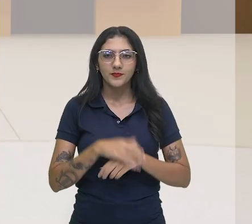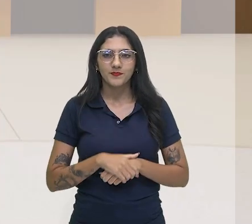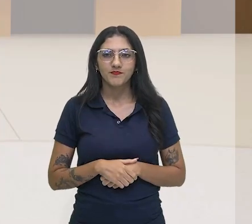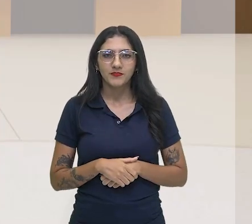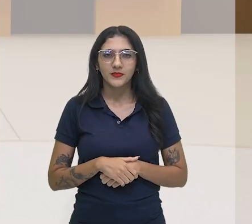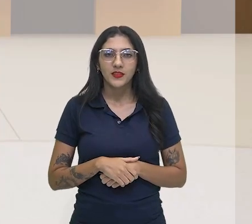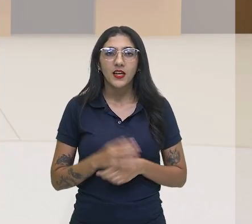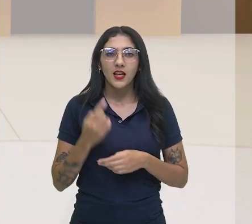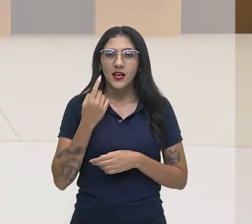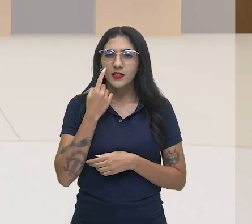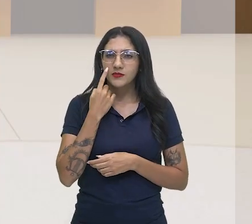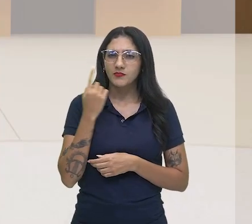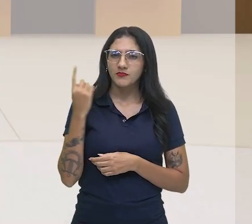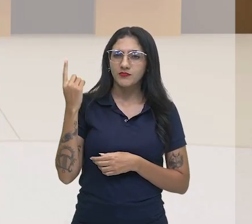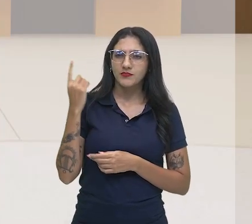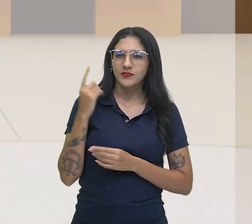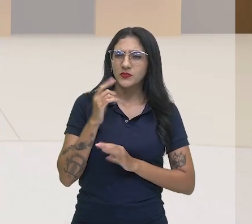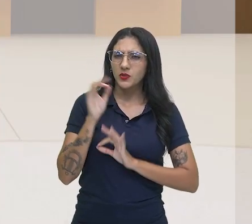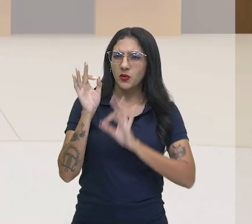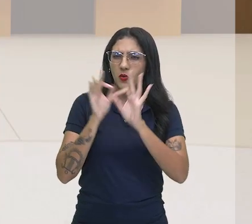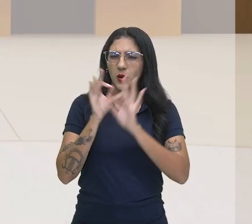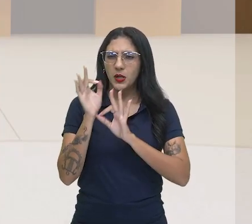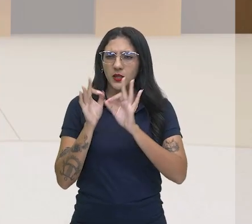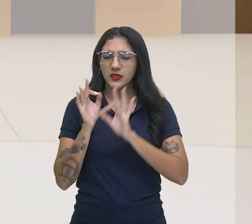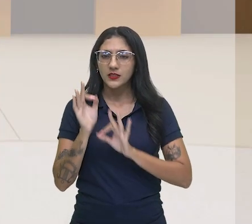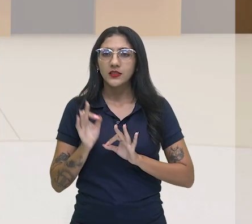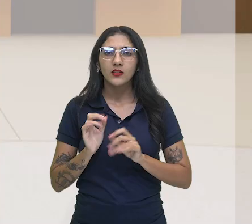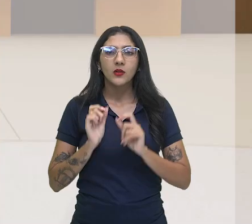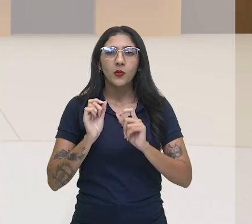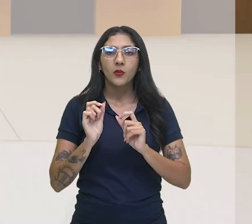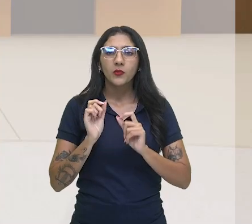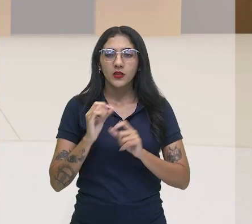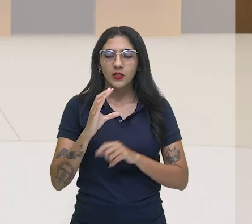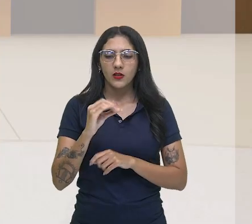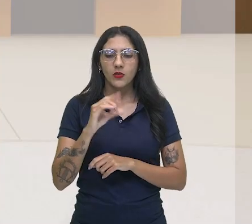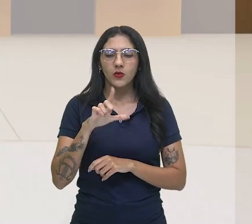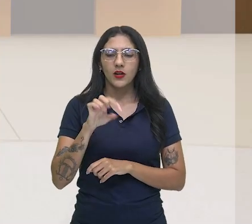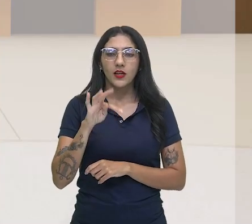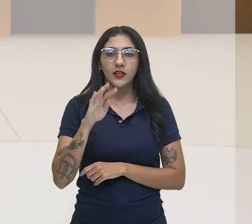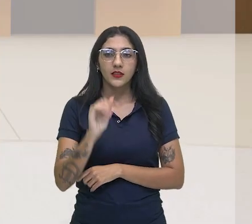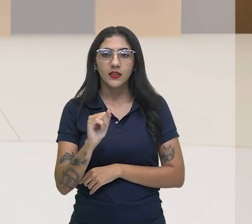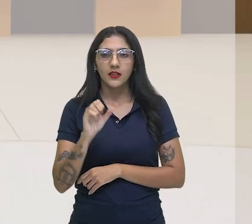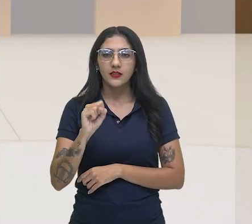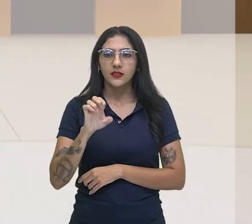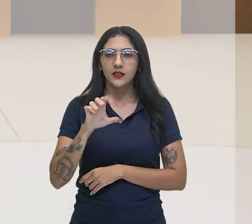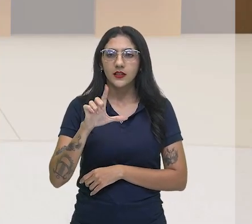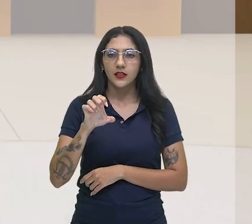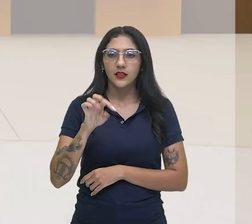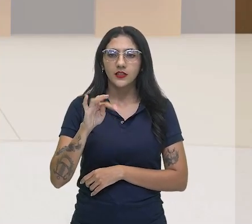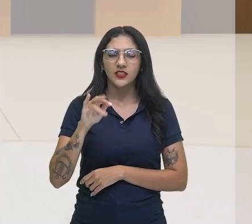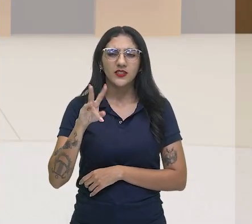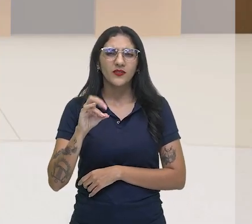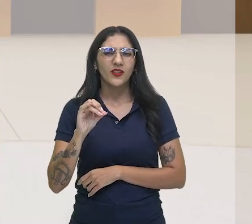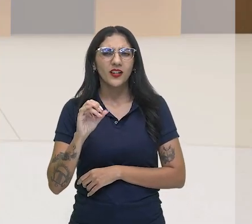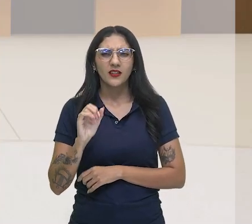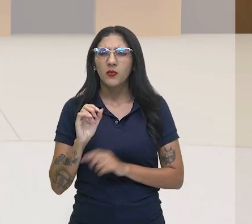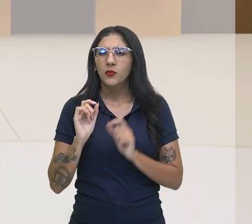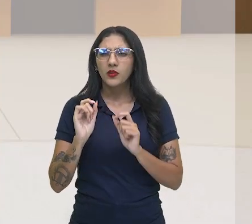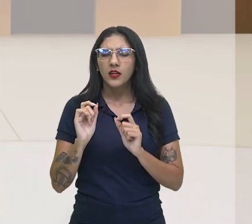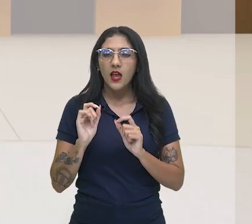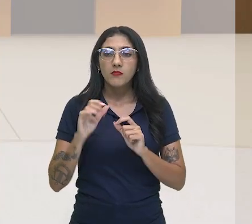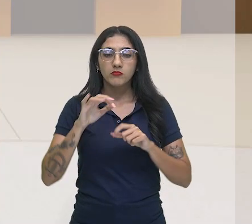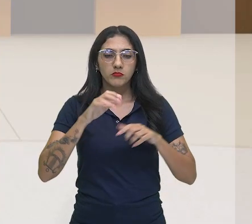última imagem aí, de tudo organizadinho, sabe? Se chama de coleta seletiva. Afinal, o que é a coleta seletiva? É quando eu faço